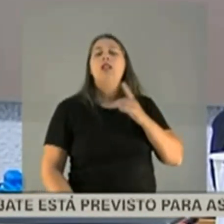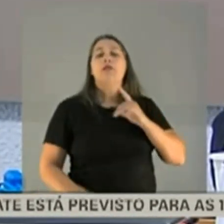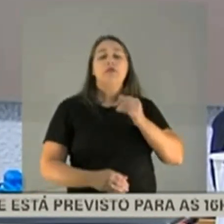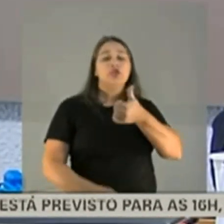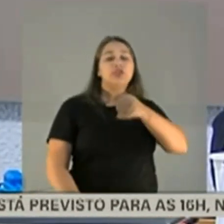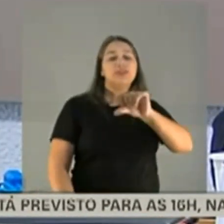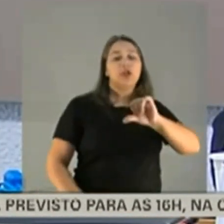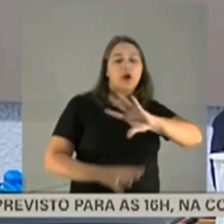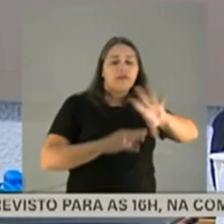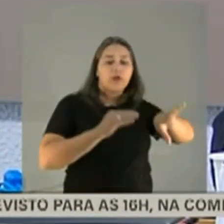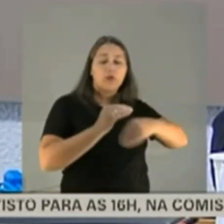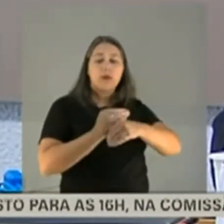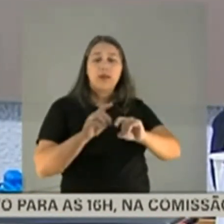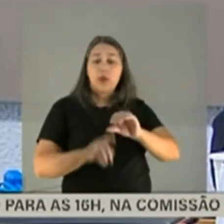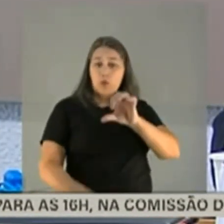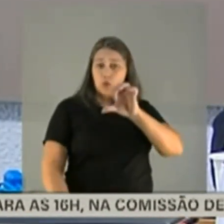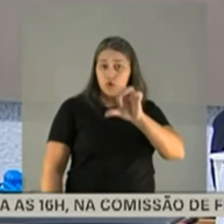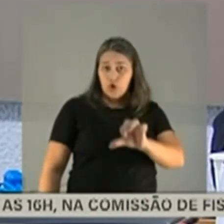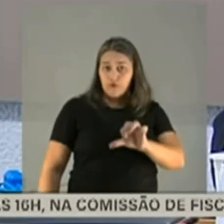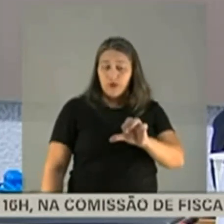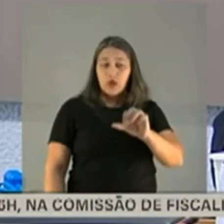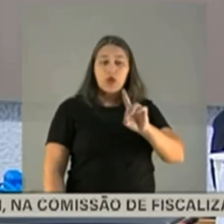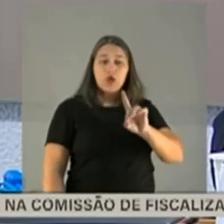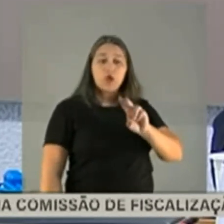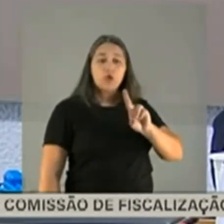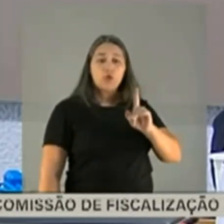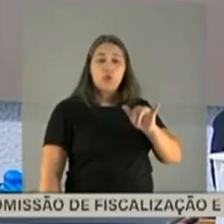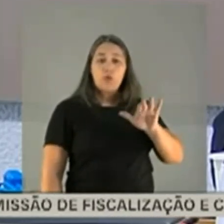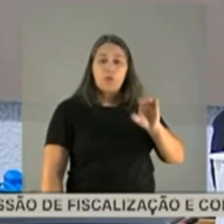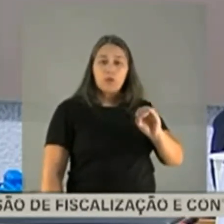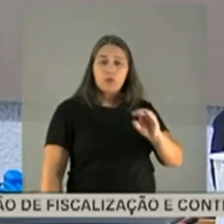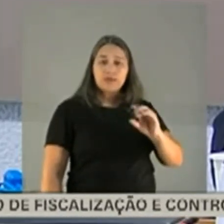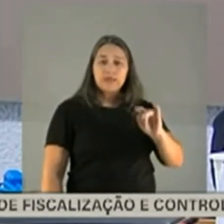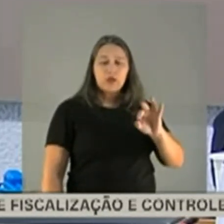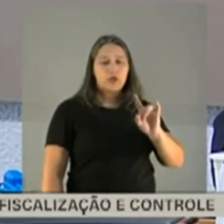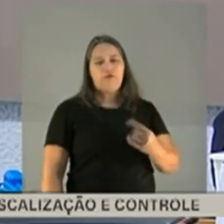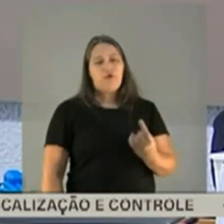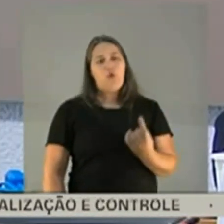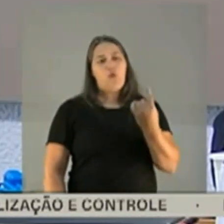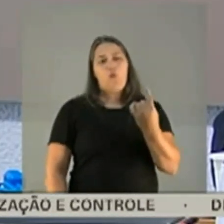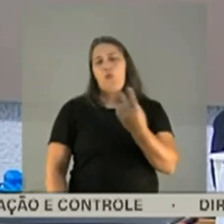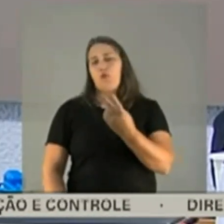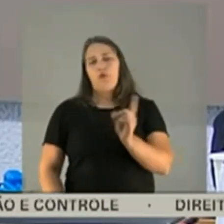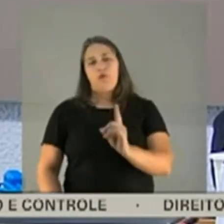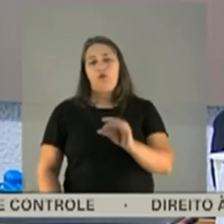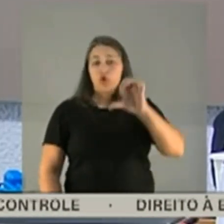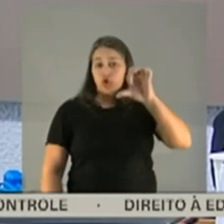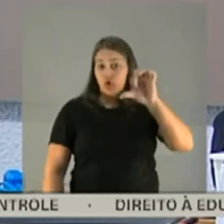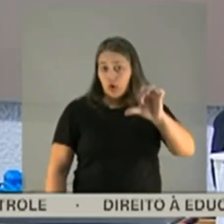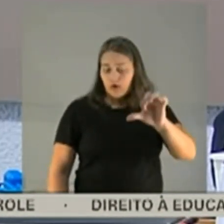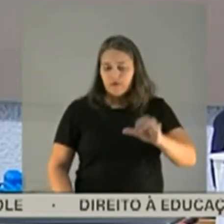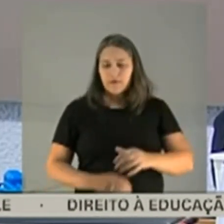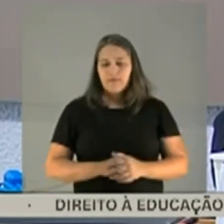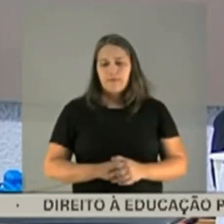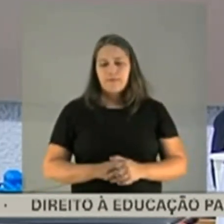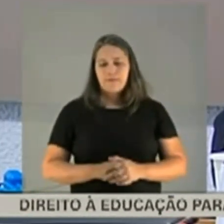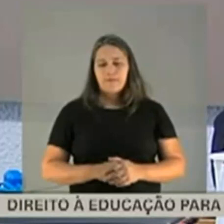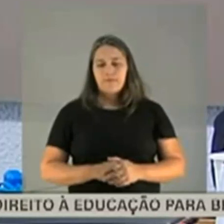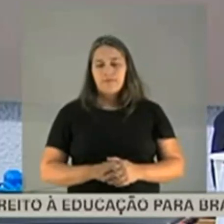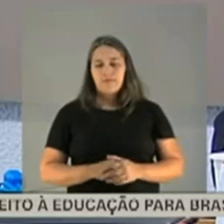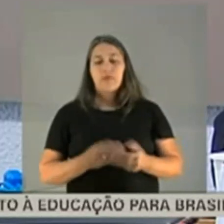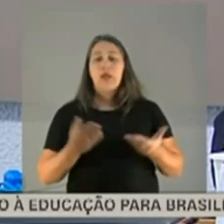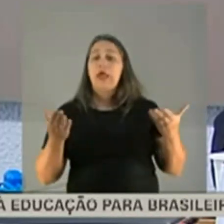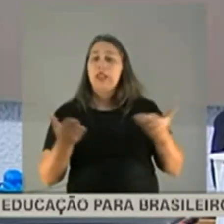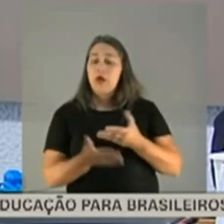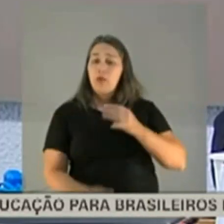incluídos, sendo que 9 deles eram duplos cegos. Não foi 1, não foi 2, foram 9. Então, a